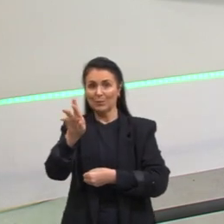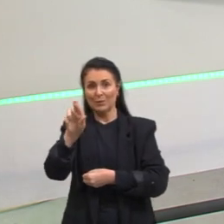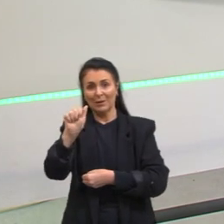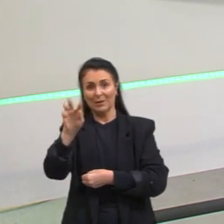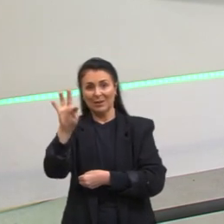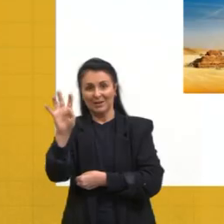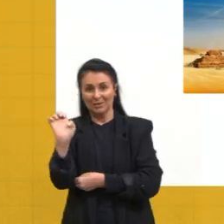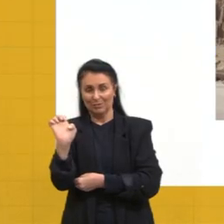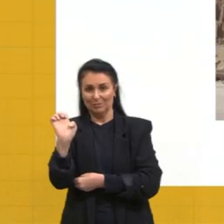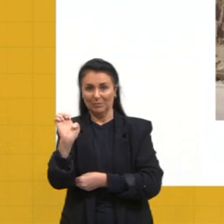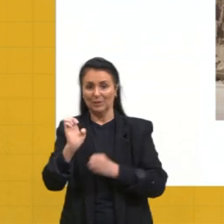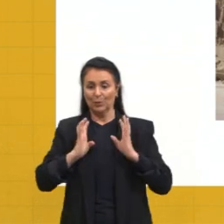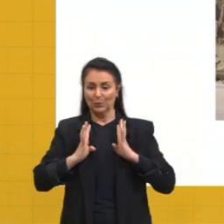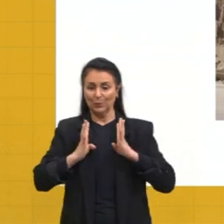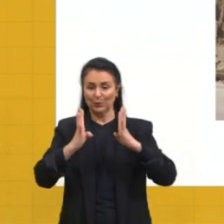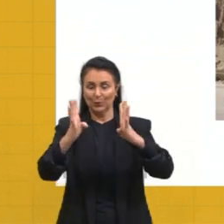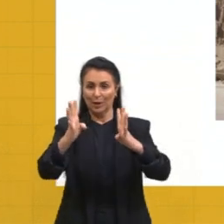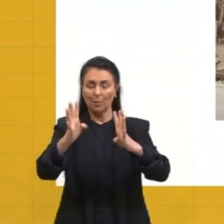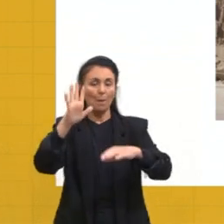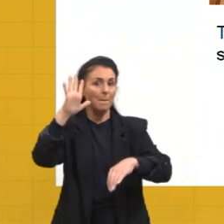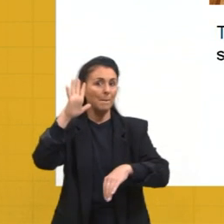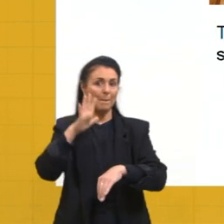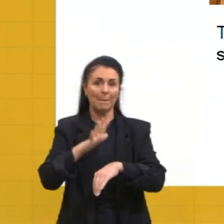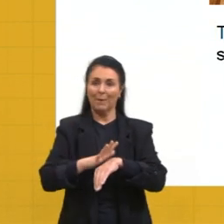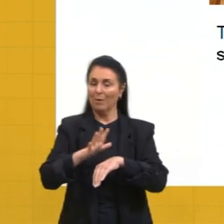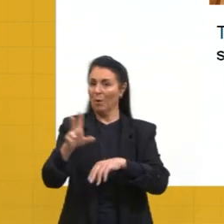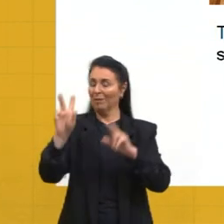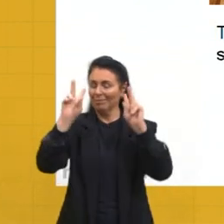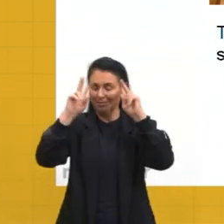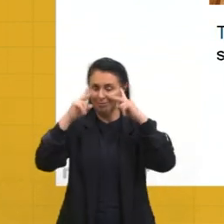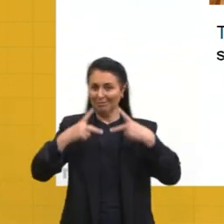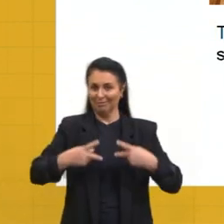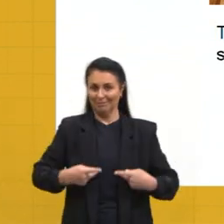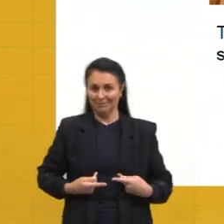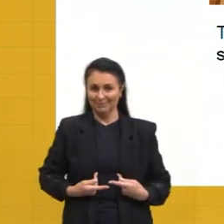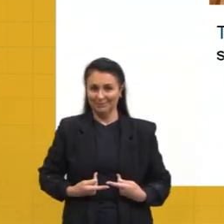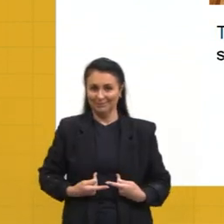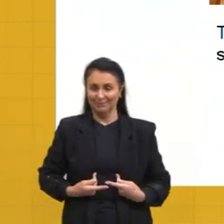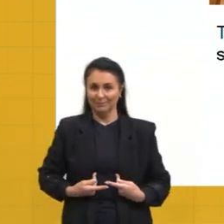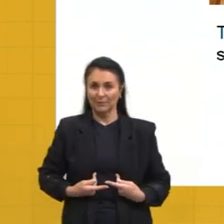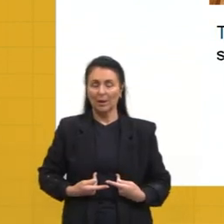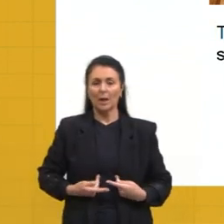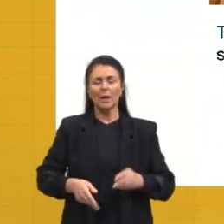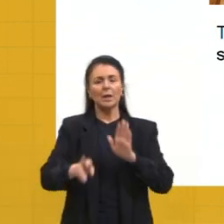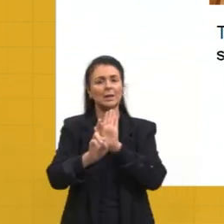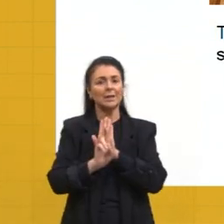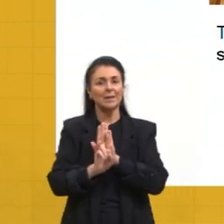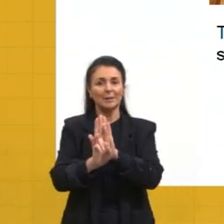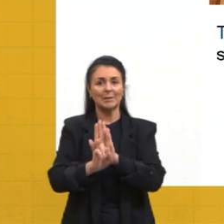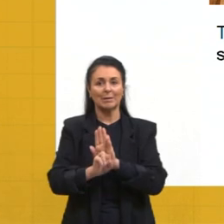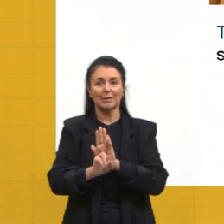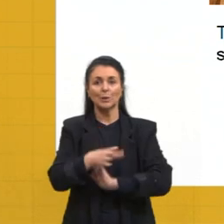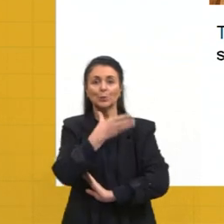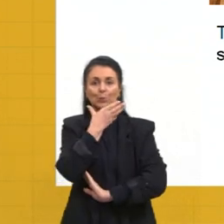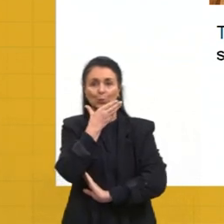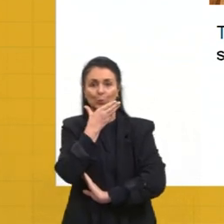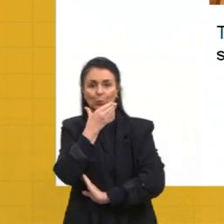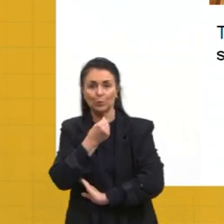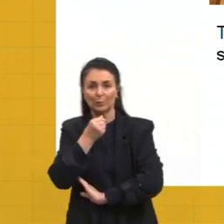que é o maior templo Então já visto a e na representação do homem